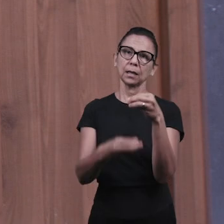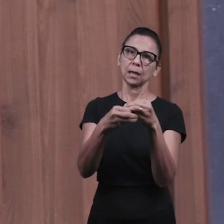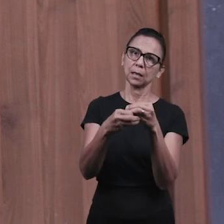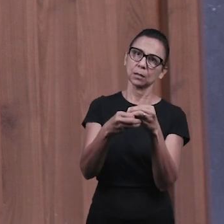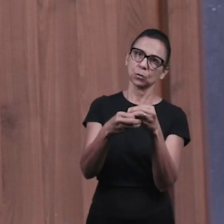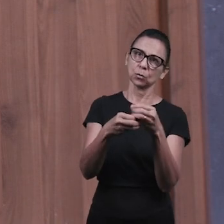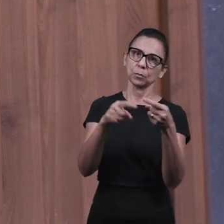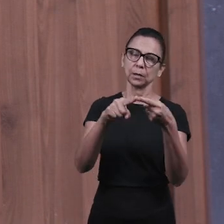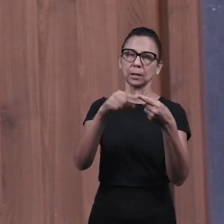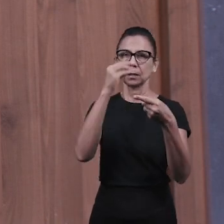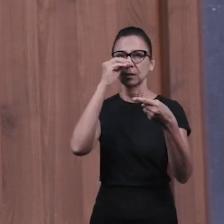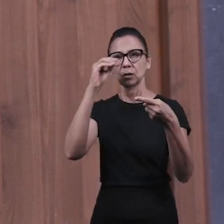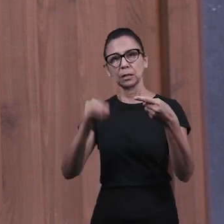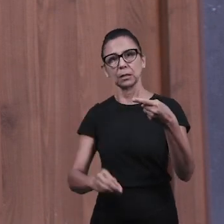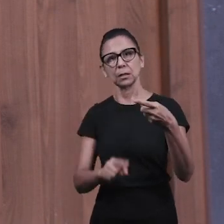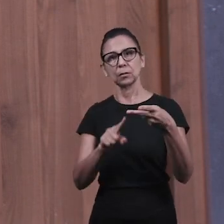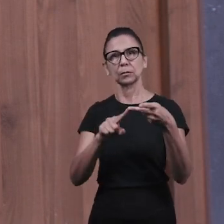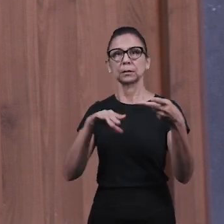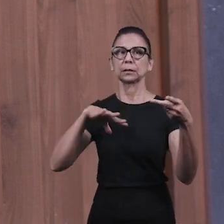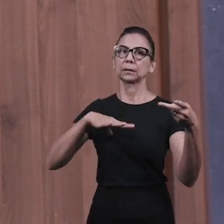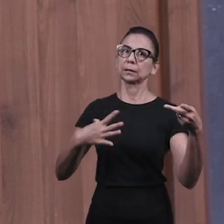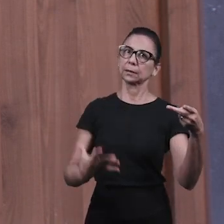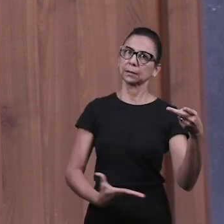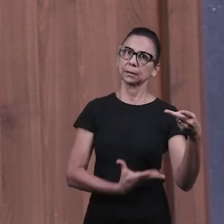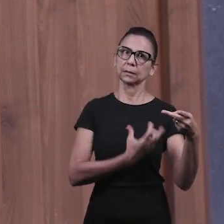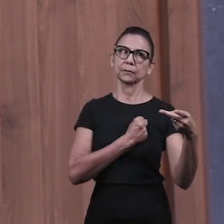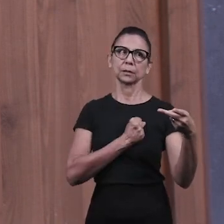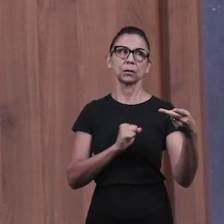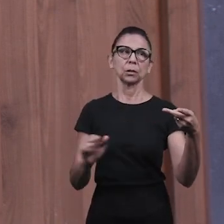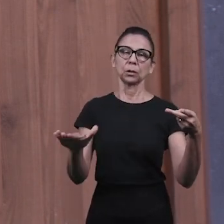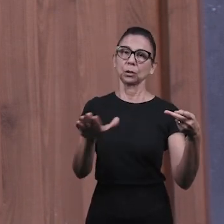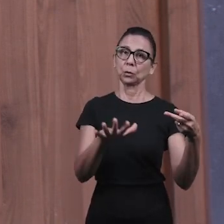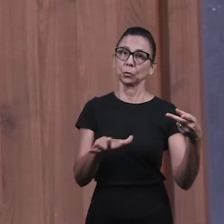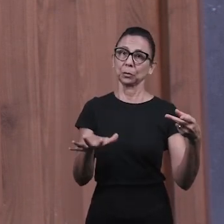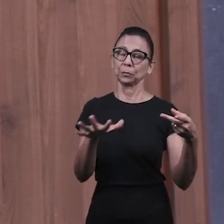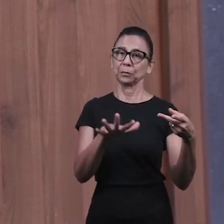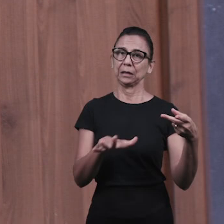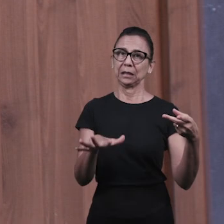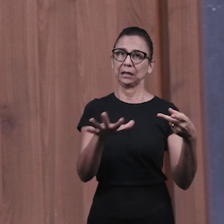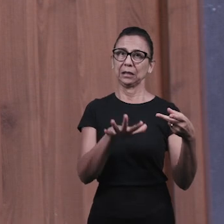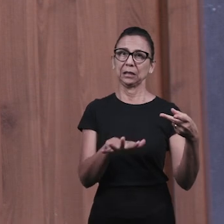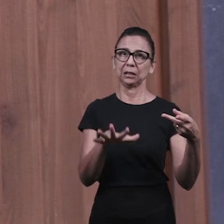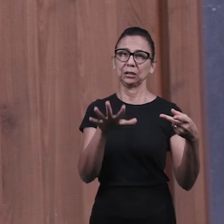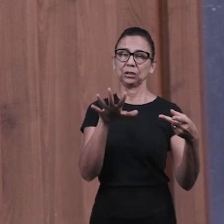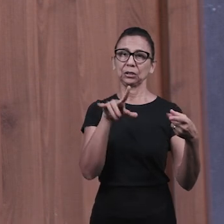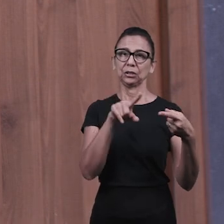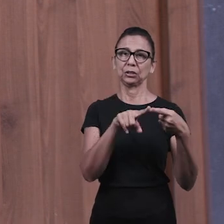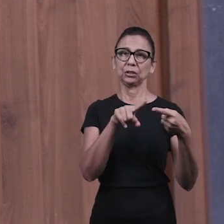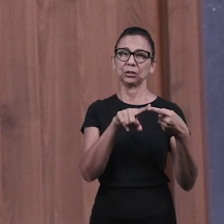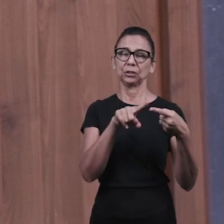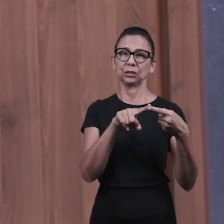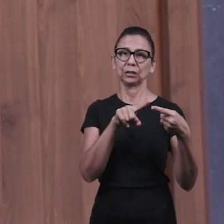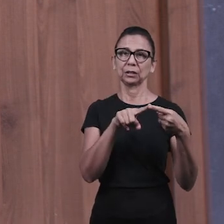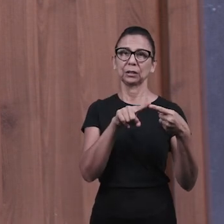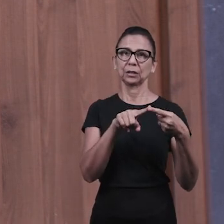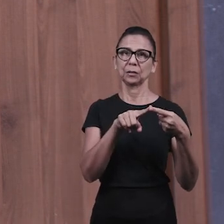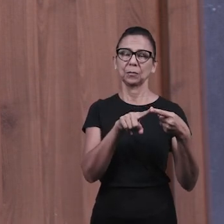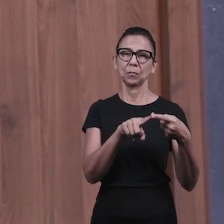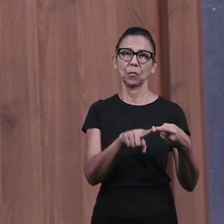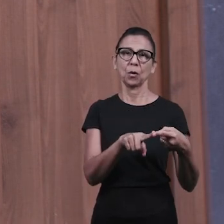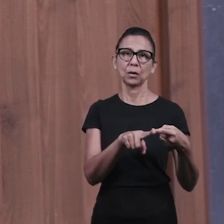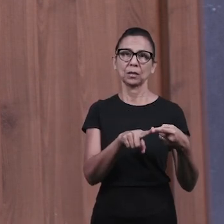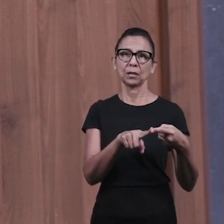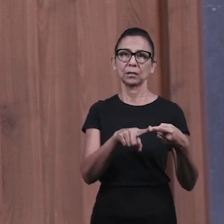rejeição e salvação. E o ambiente de trevas é porque o ambiente de trevas mostra